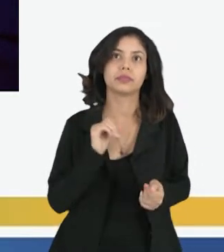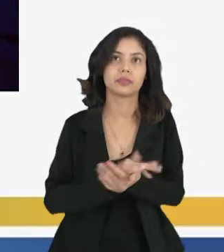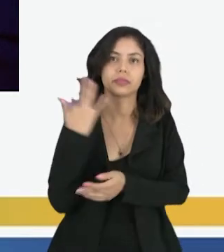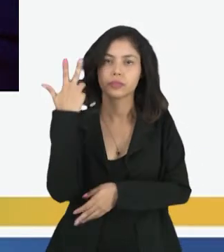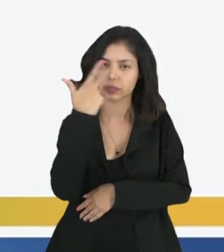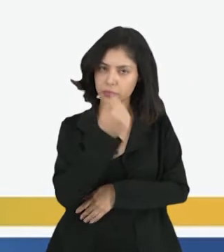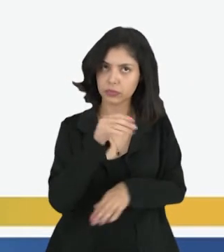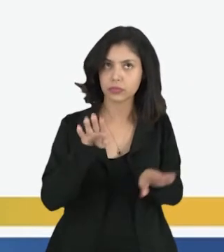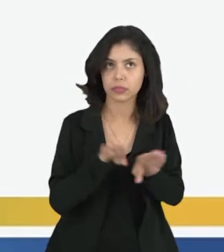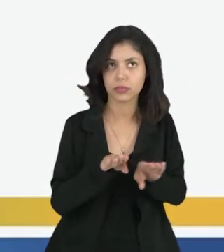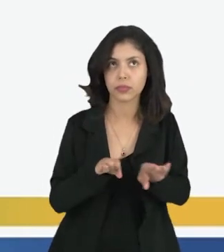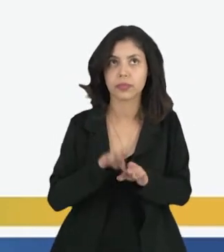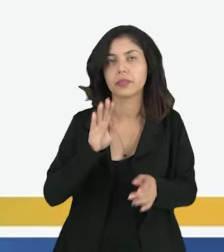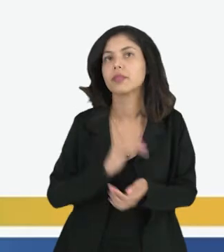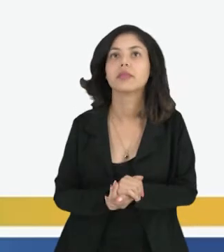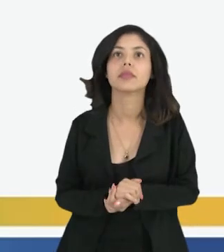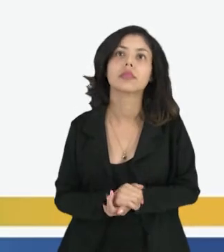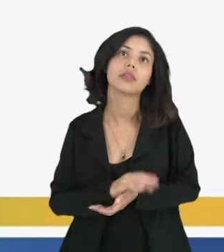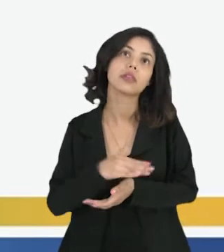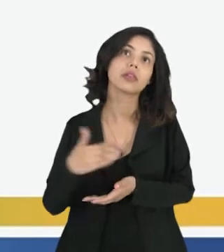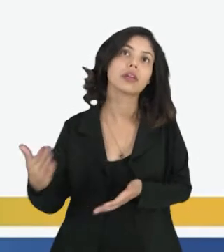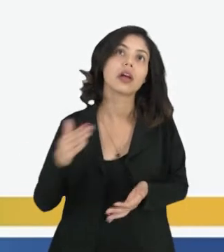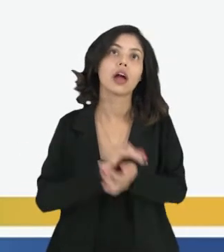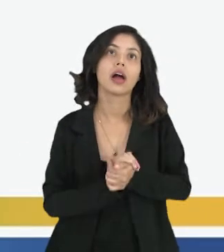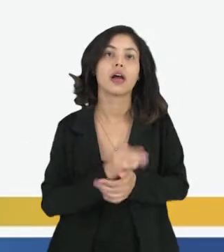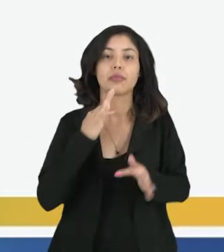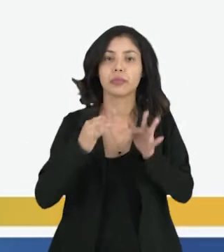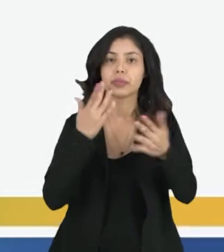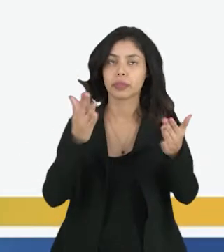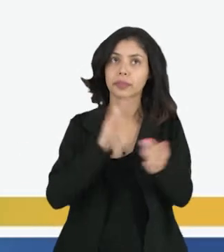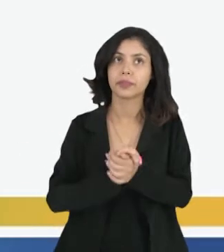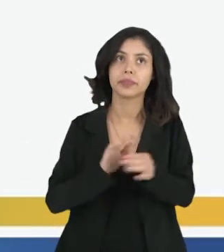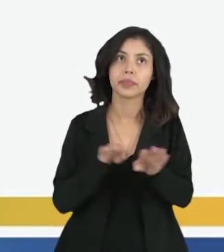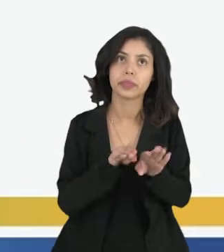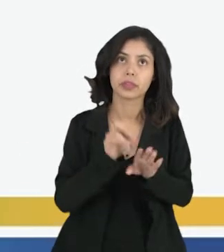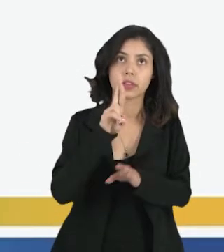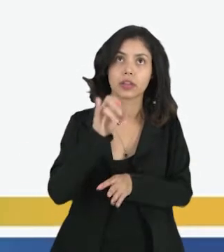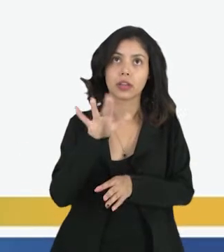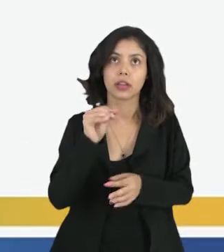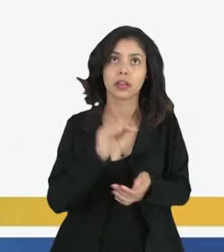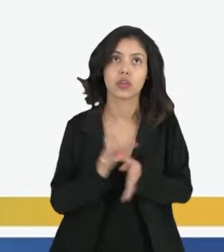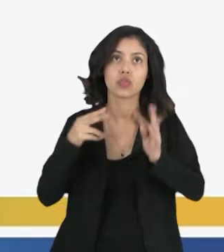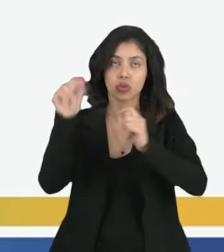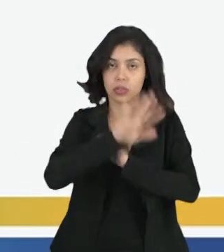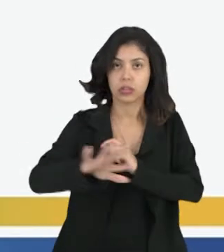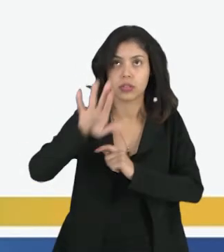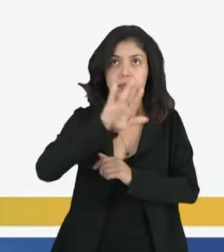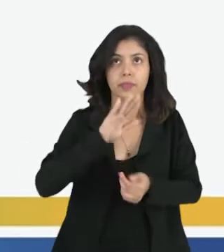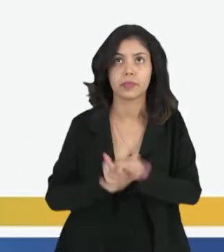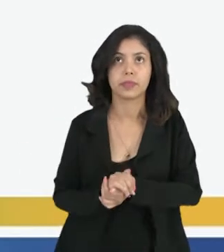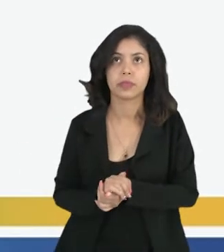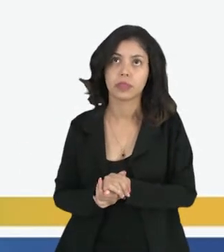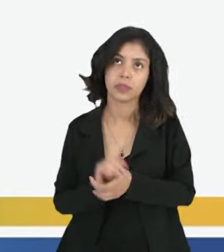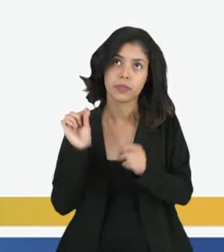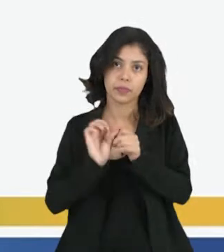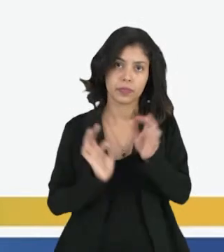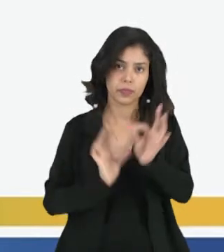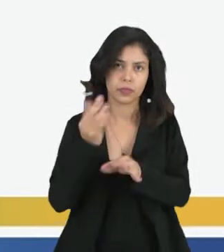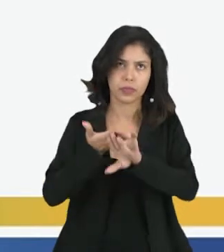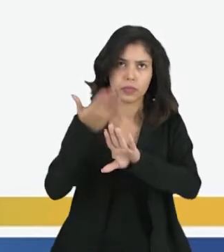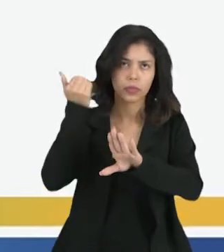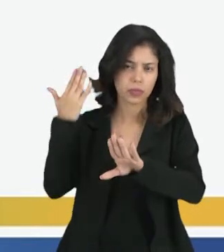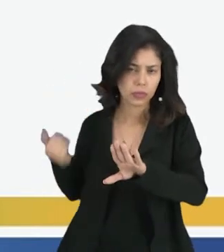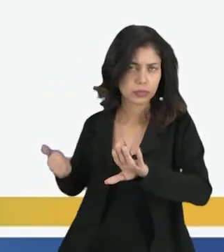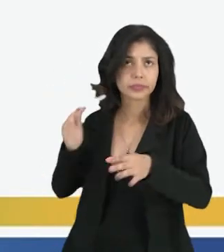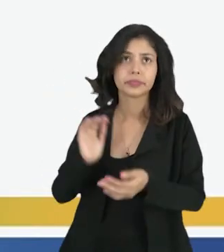muito bonito também. Quanto aos aspectos físicos dessa região setentrional, é totalmente formada por formações antigas,